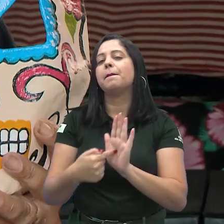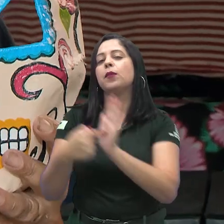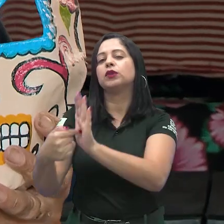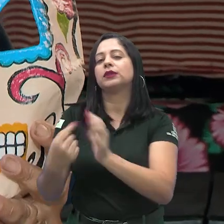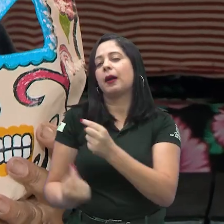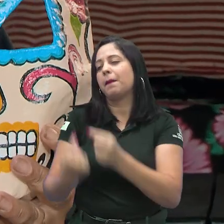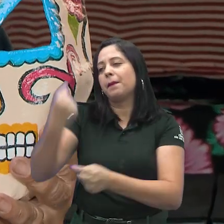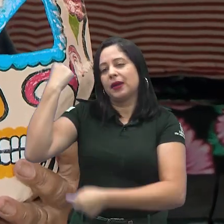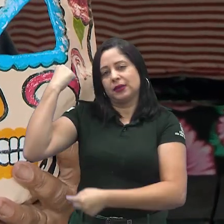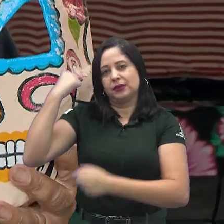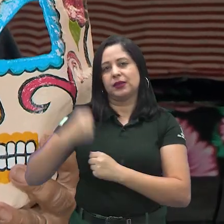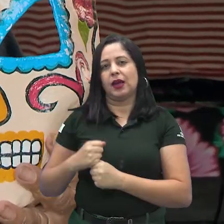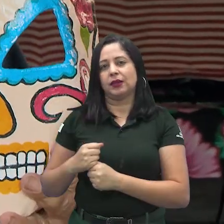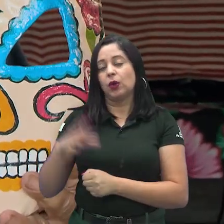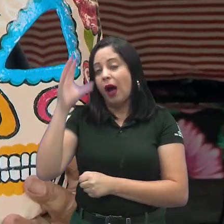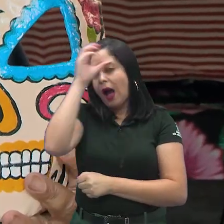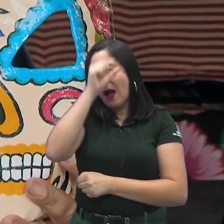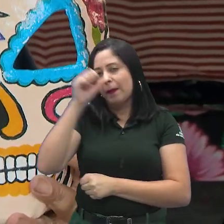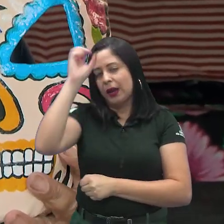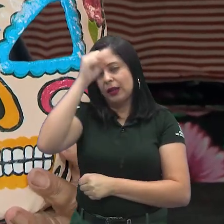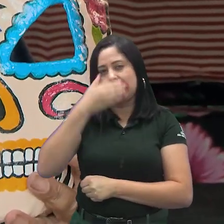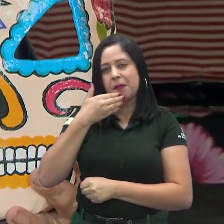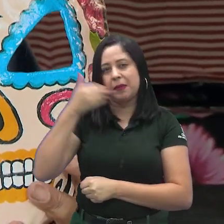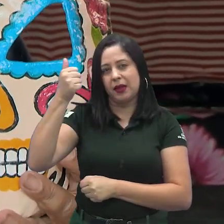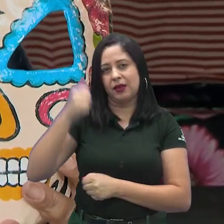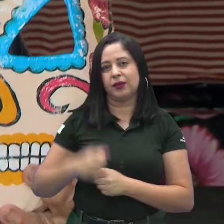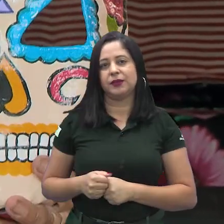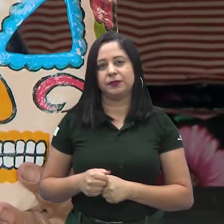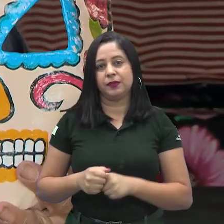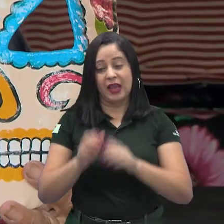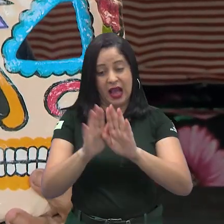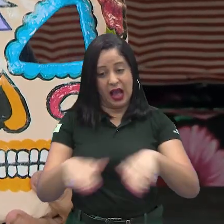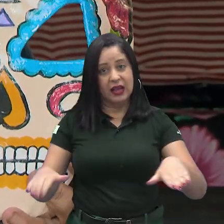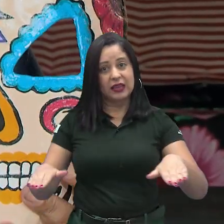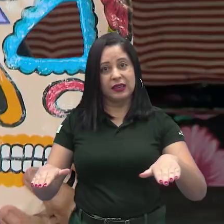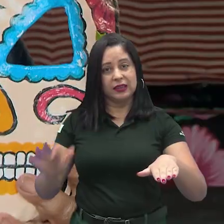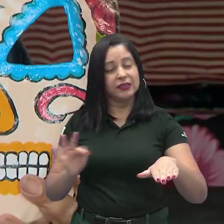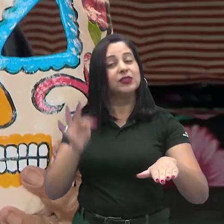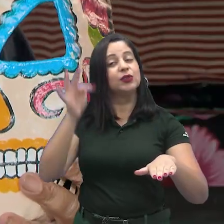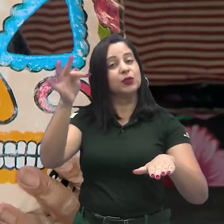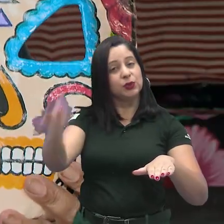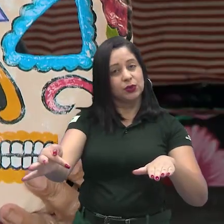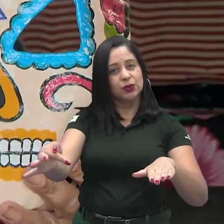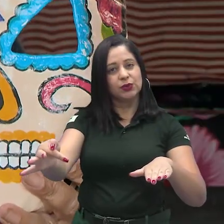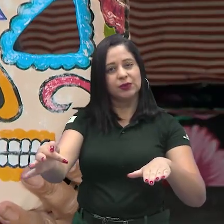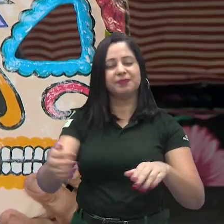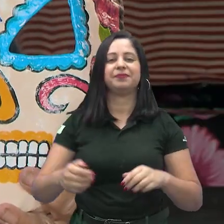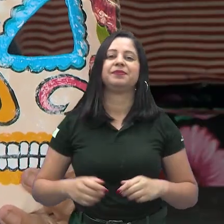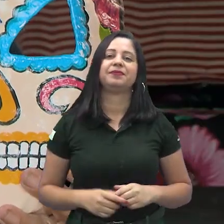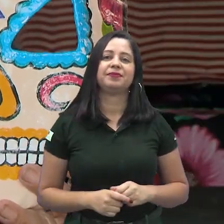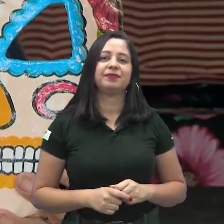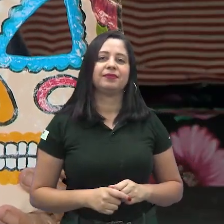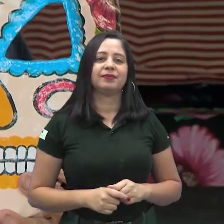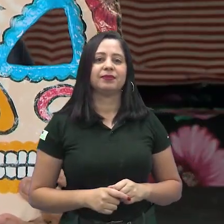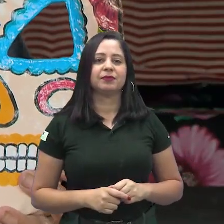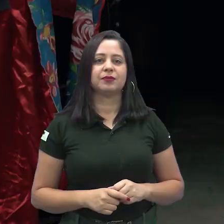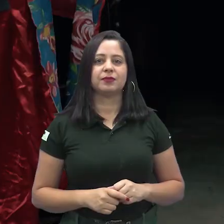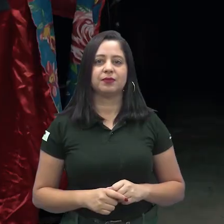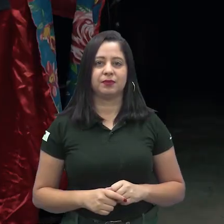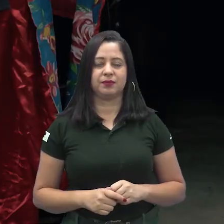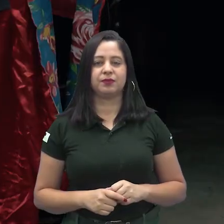pouquinho no passado, para aprender, para ficar melhor. O garotado que tá vindo com força. É